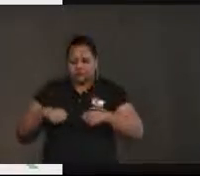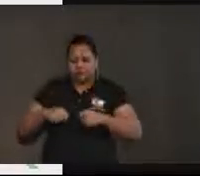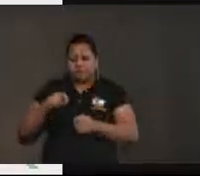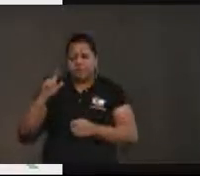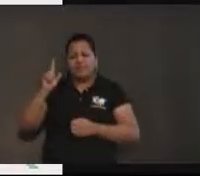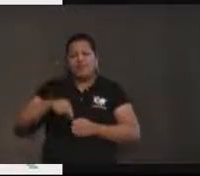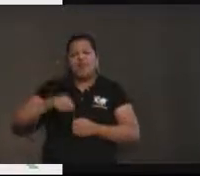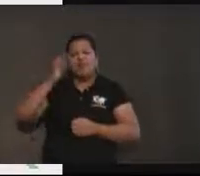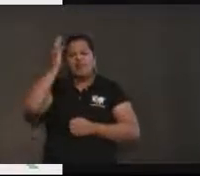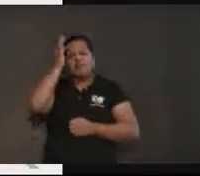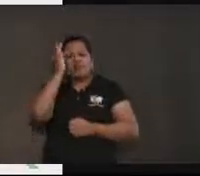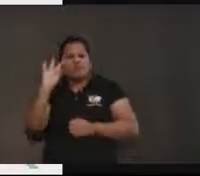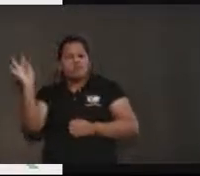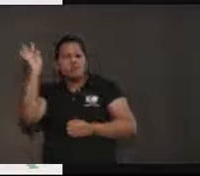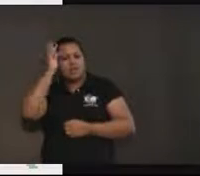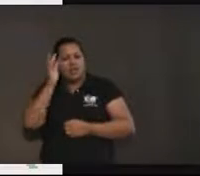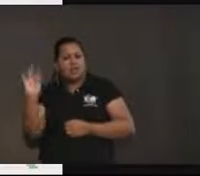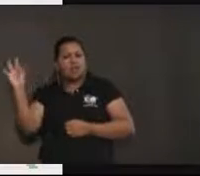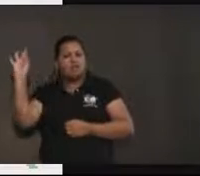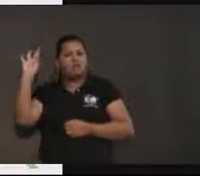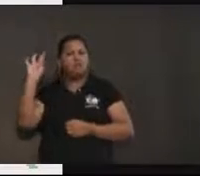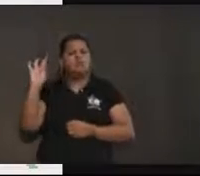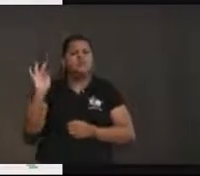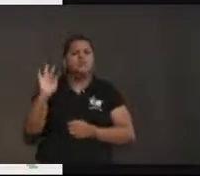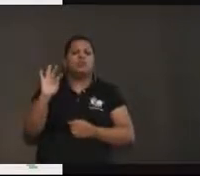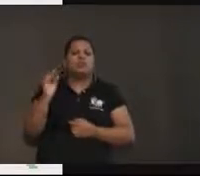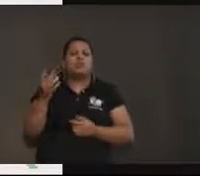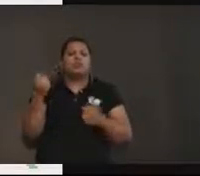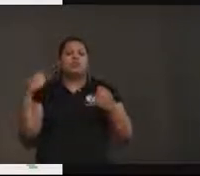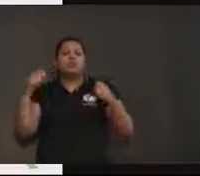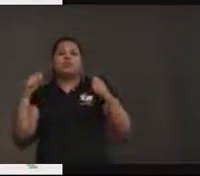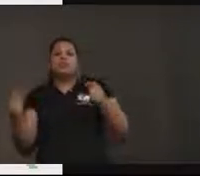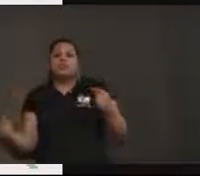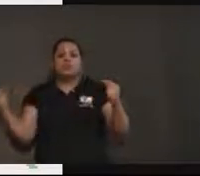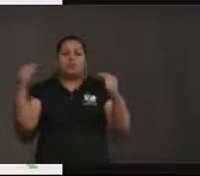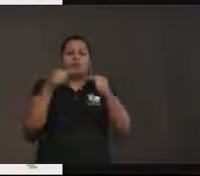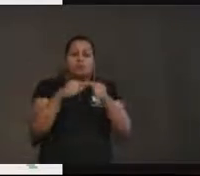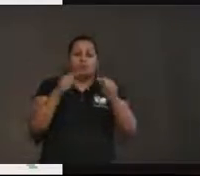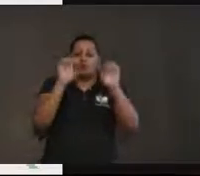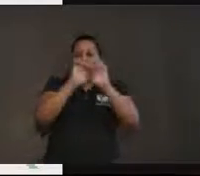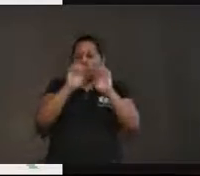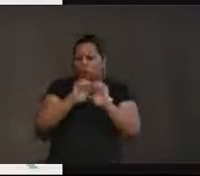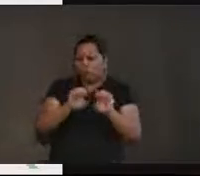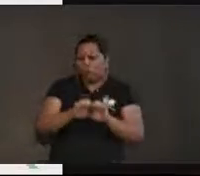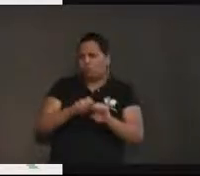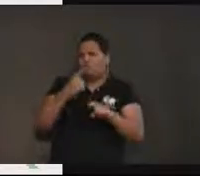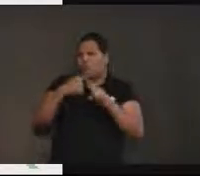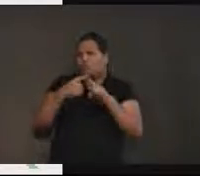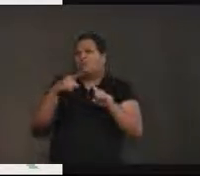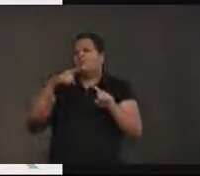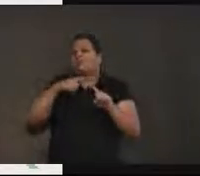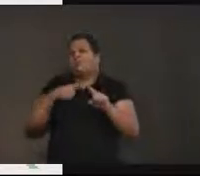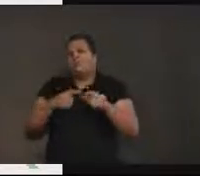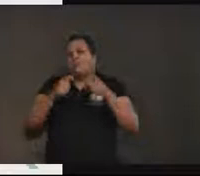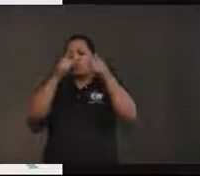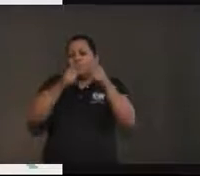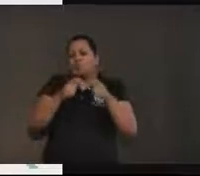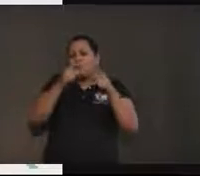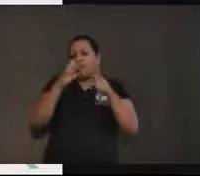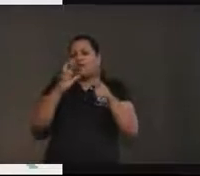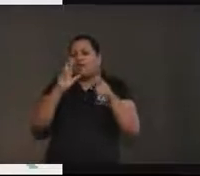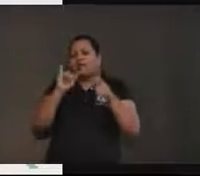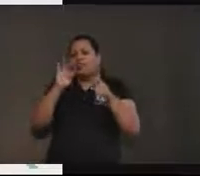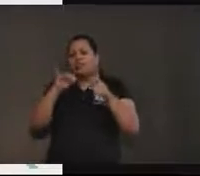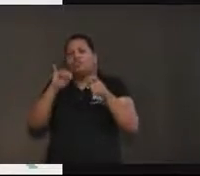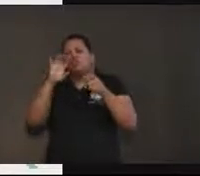né teoremas que me digam olha dentro dessa estrutura existe um ponto crítico para que ele funcional portanto existe uma solução fraca para o seu